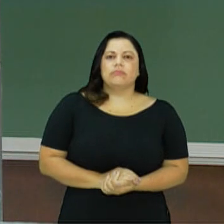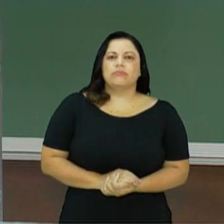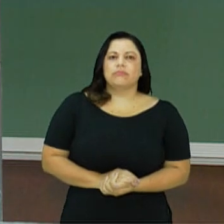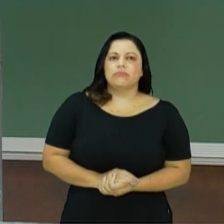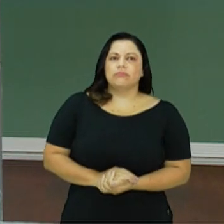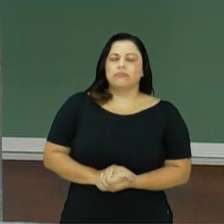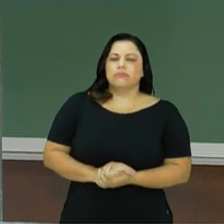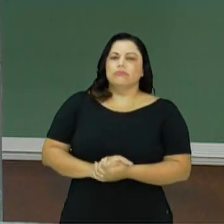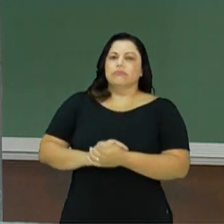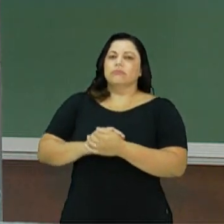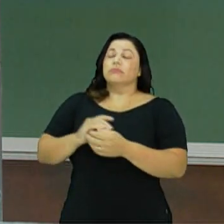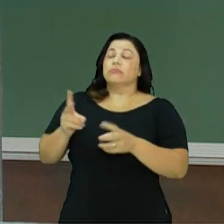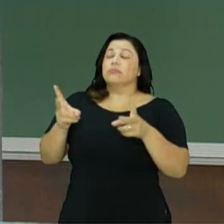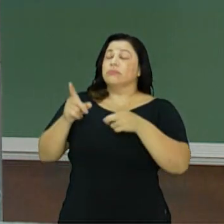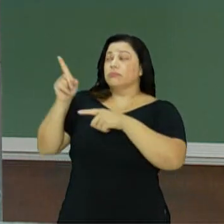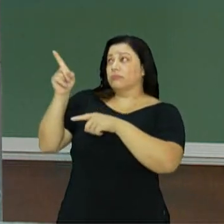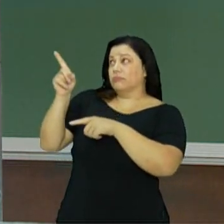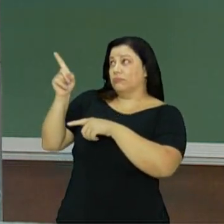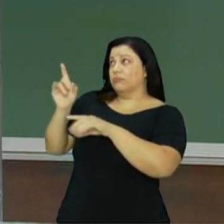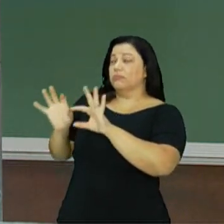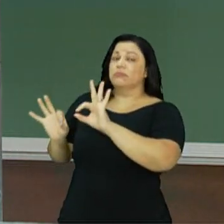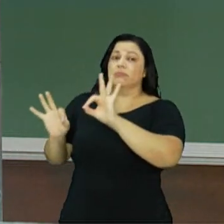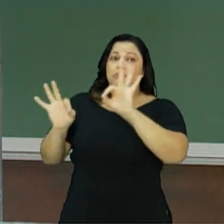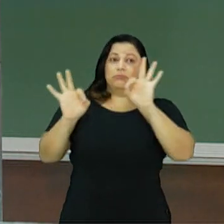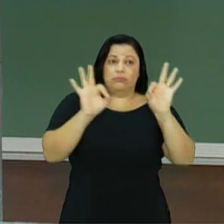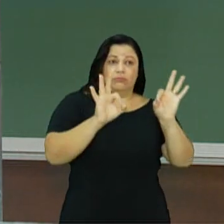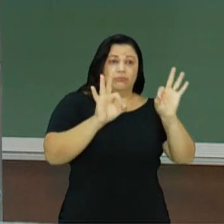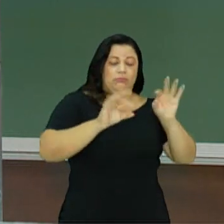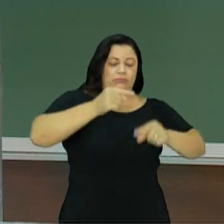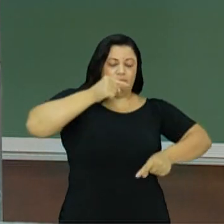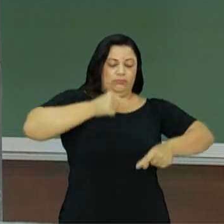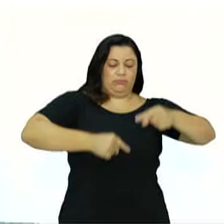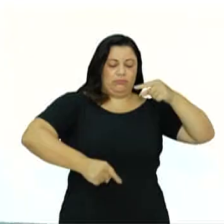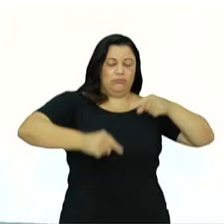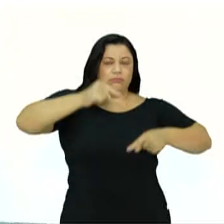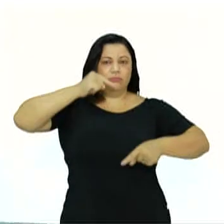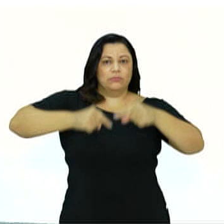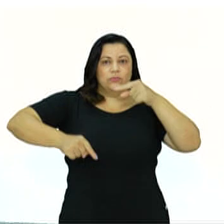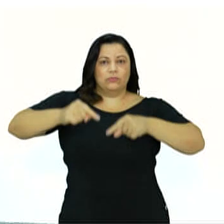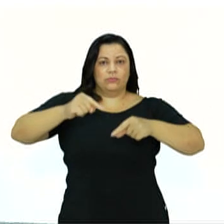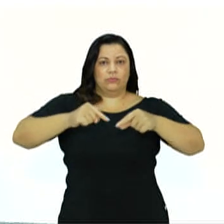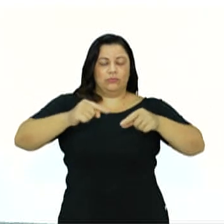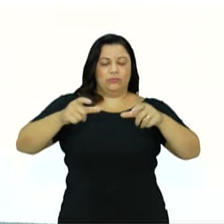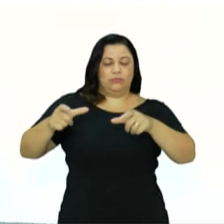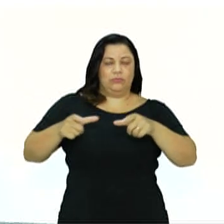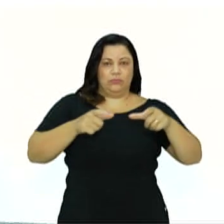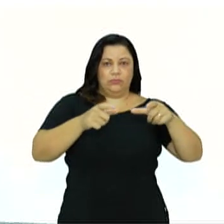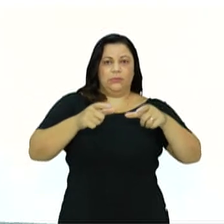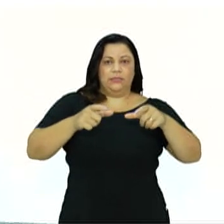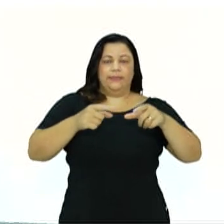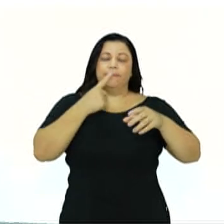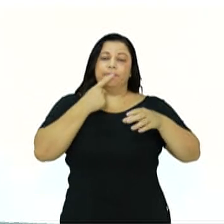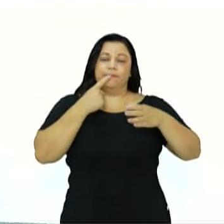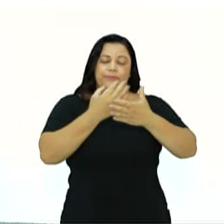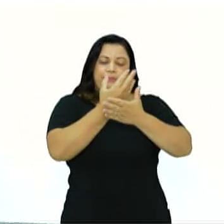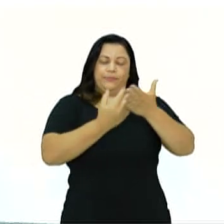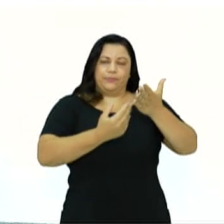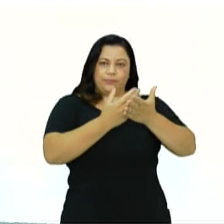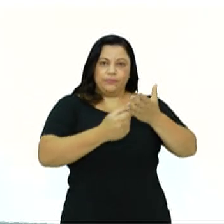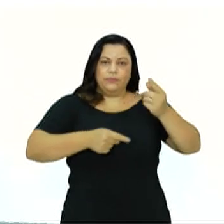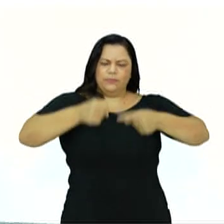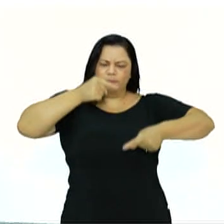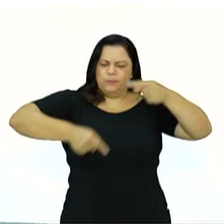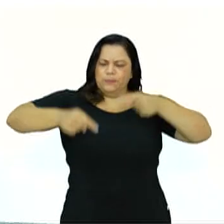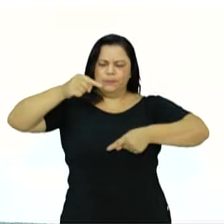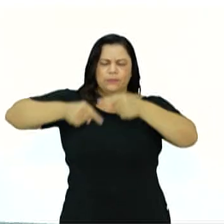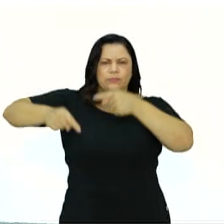Isso daqui vai permitir, né, esse sistema de canais, né, que aparece o sistema de Havers e o vaso sanguíneo passando aqui por dentro, né? Ele tem